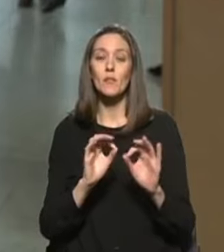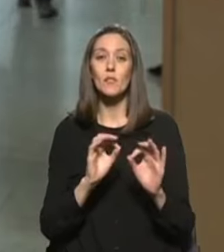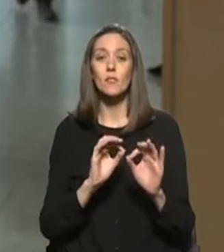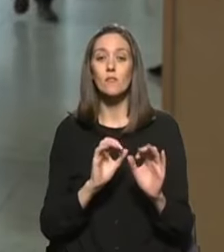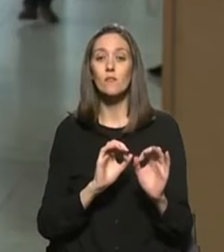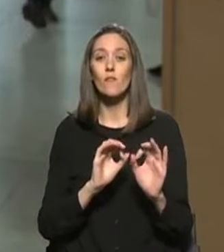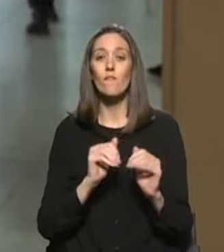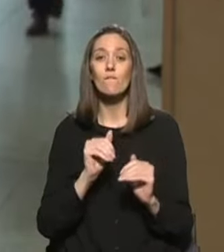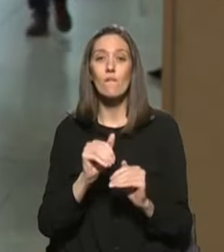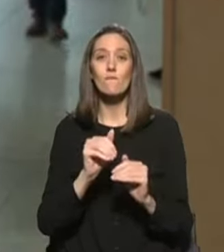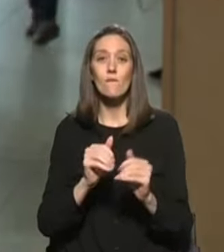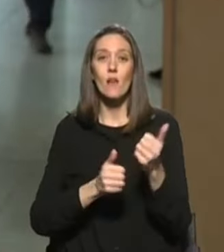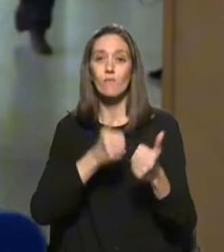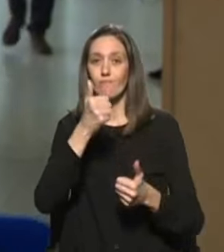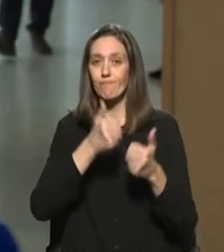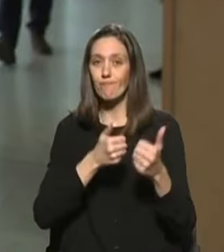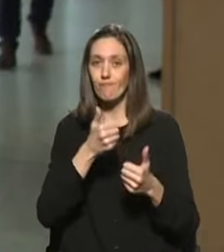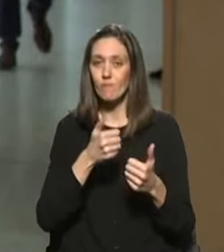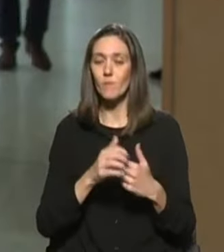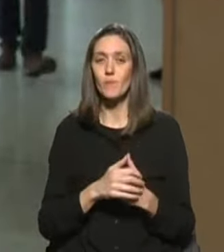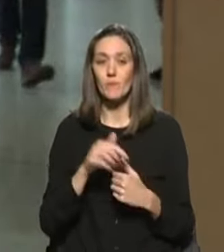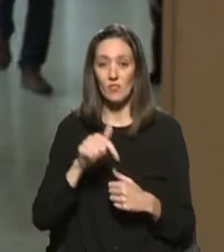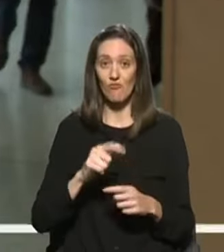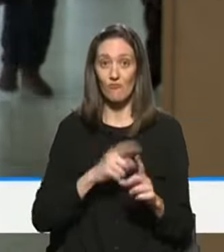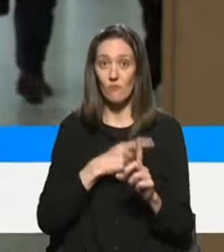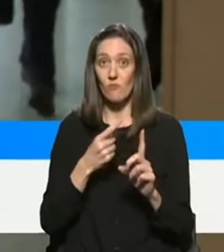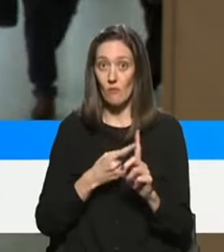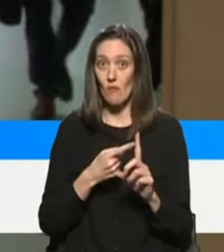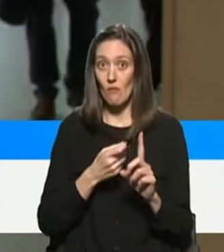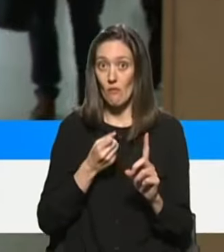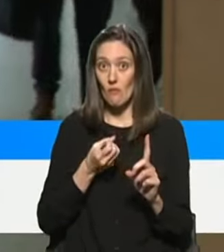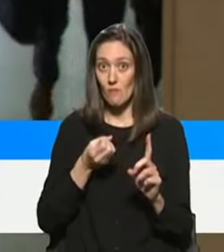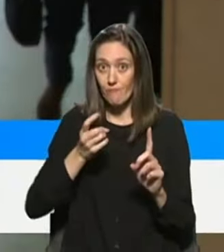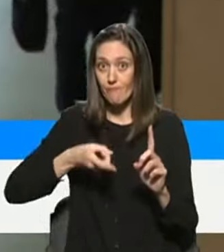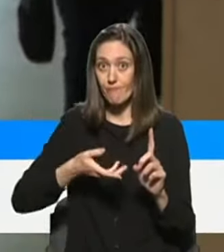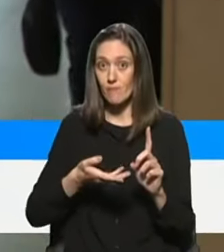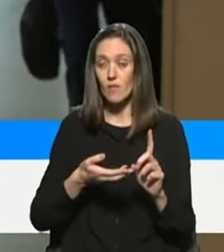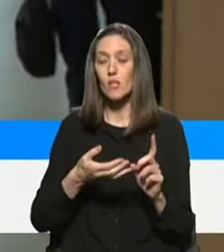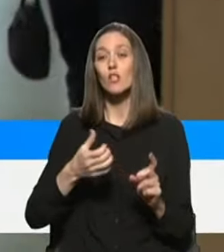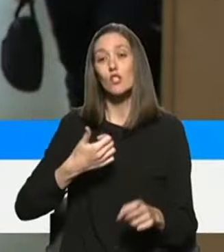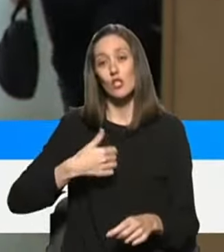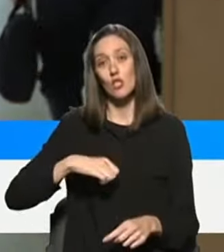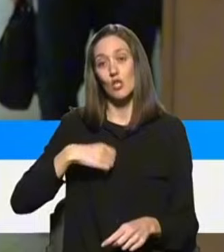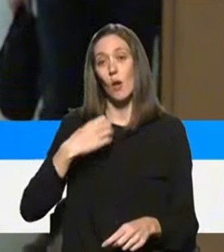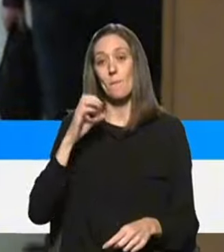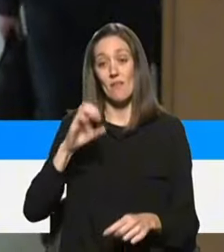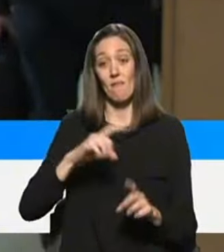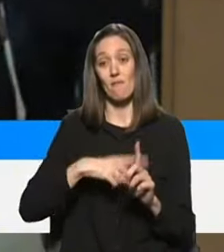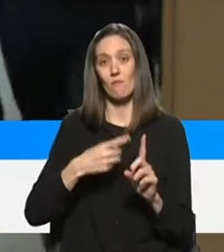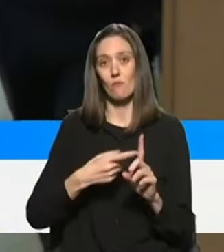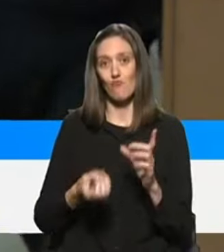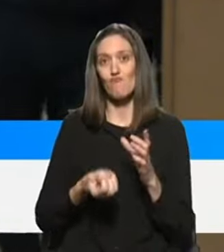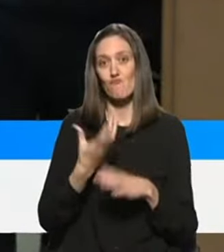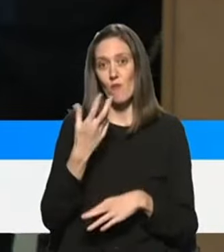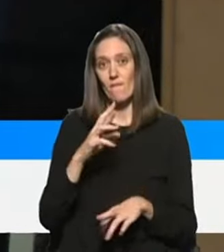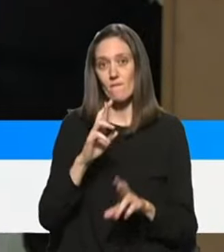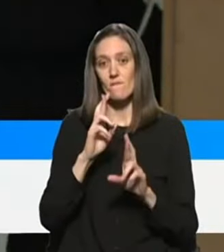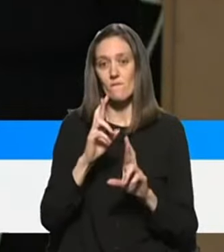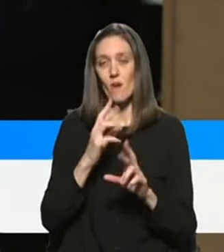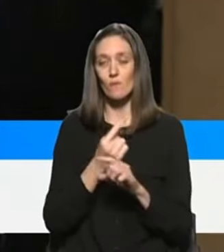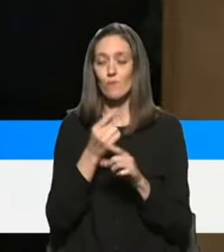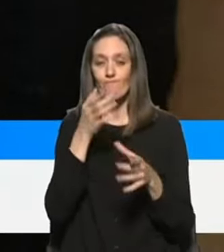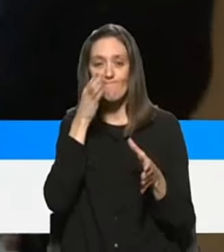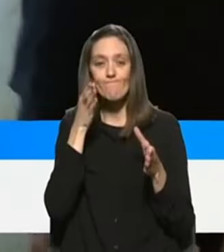dos respectivos concursos. Poderá acontecer ainda este ano? Eu espero que São Miguel ainda se consiga este ano, porque nós estamos a pôr um grande